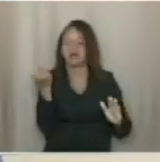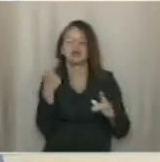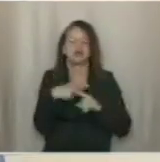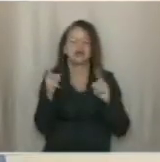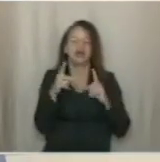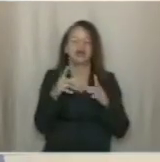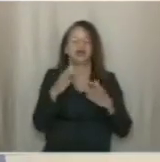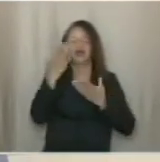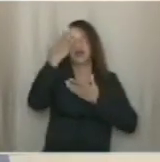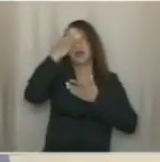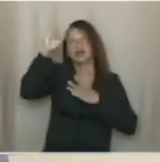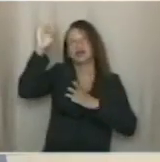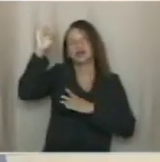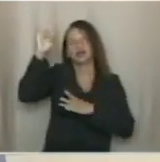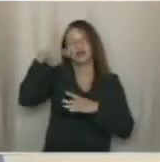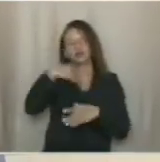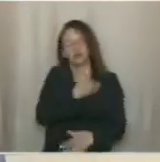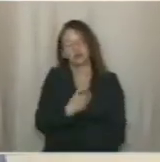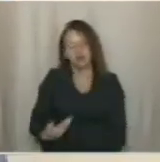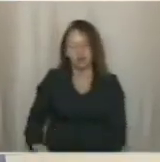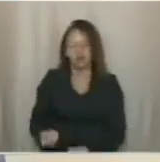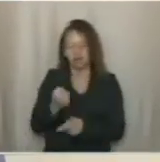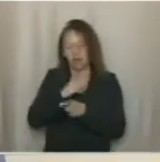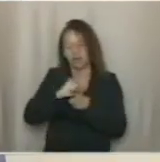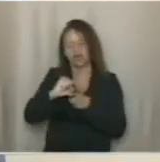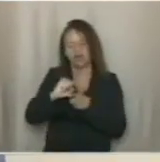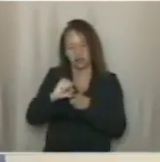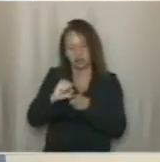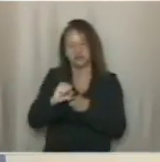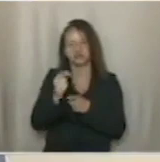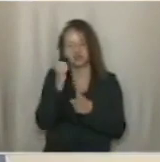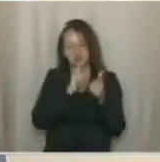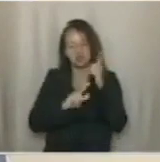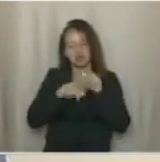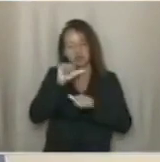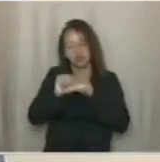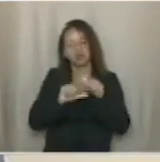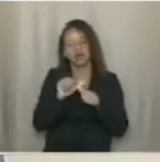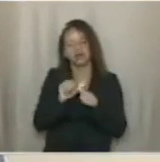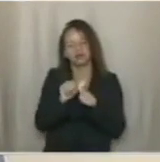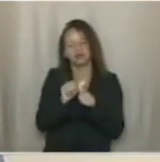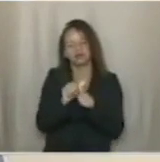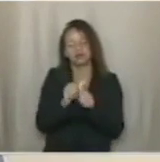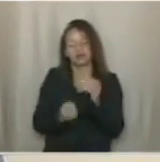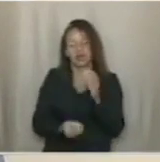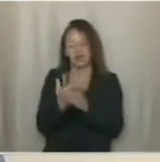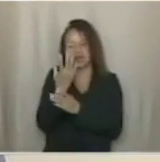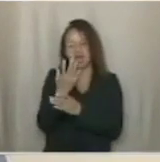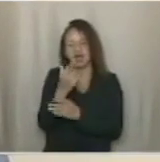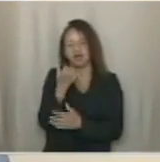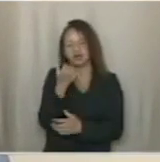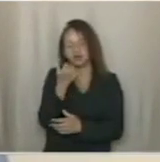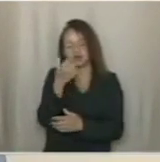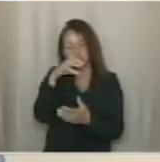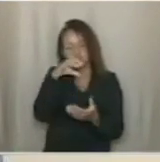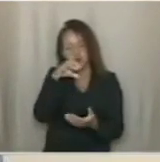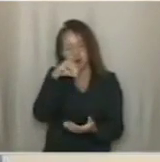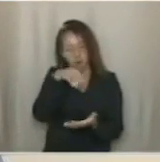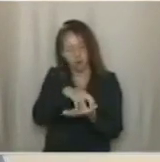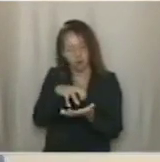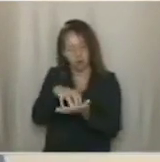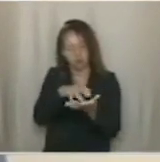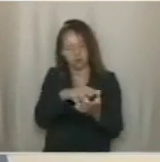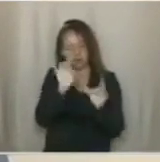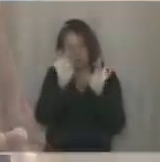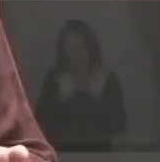E graças a Deus, os nossos governos defendemos isso e conseguimos transformar, criar as zonas especiais de interesse social